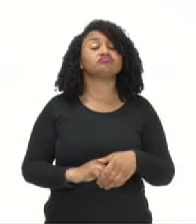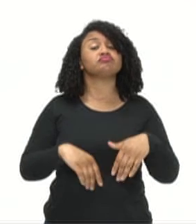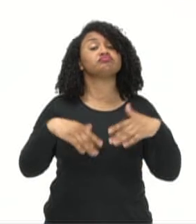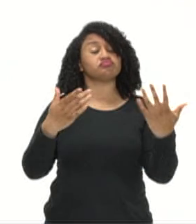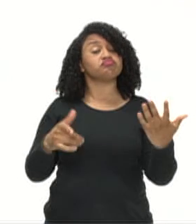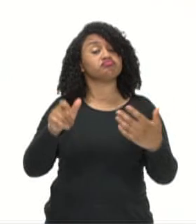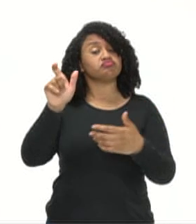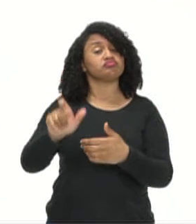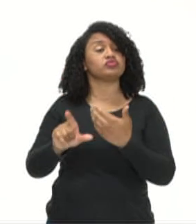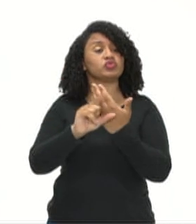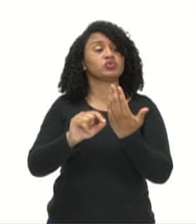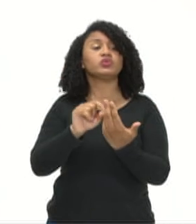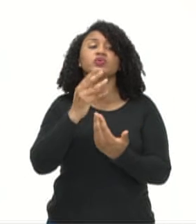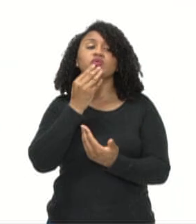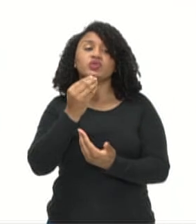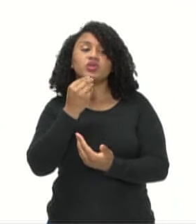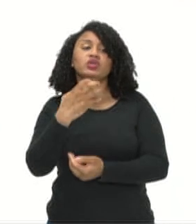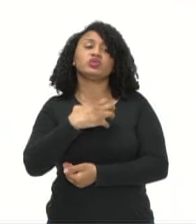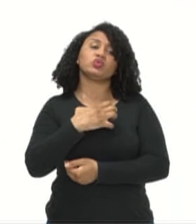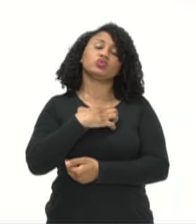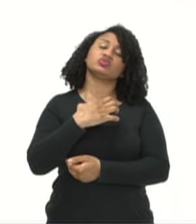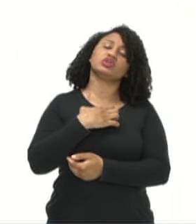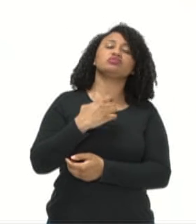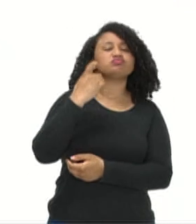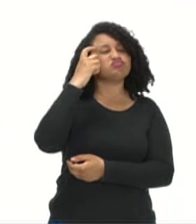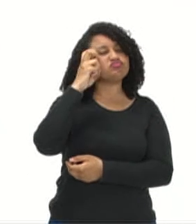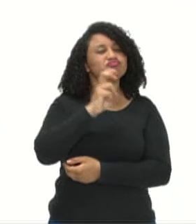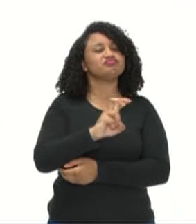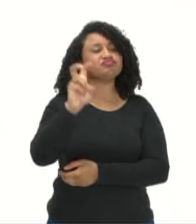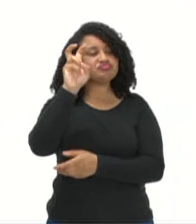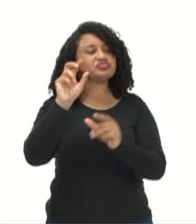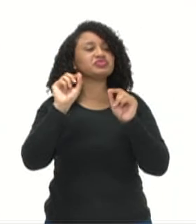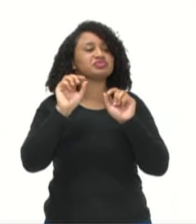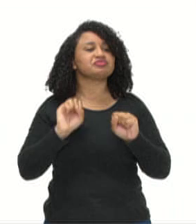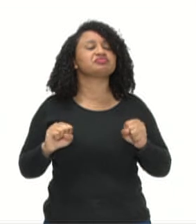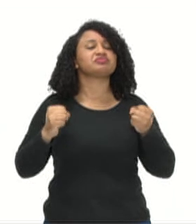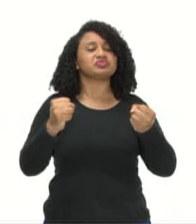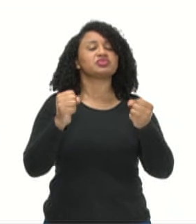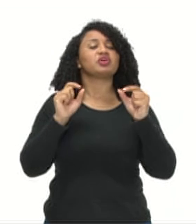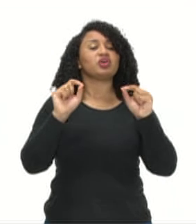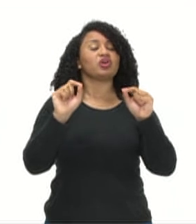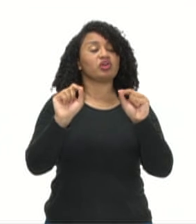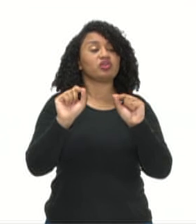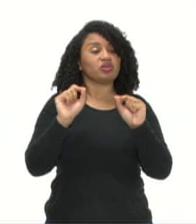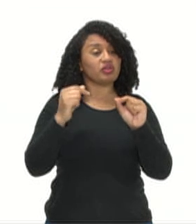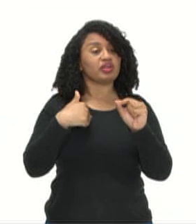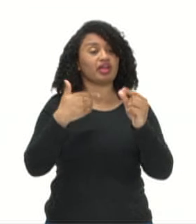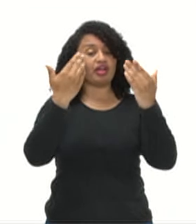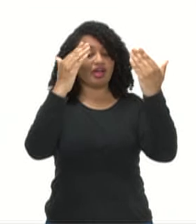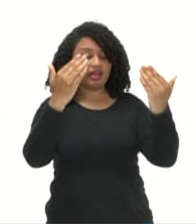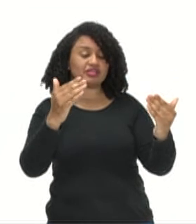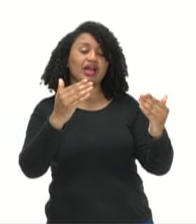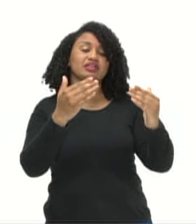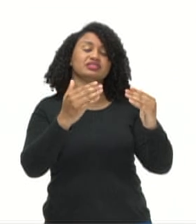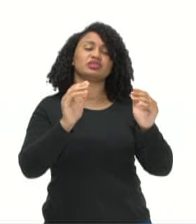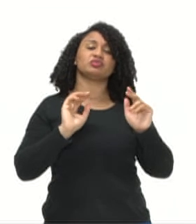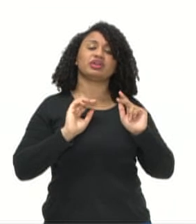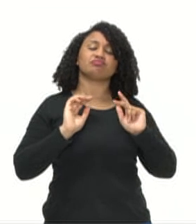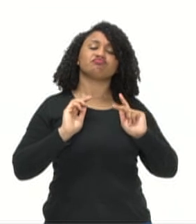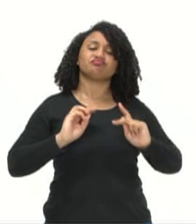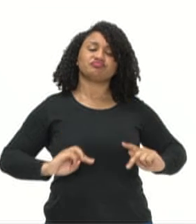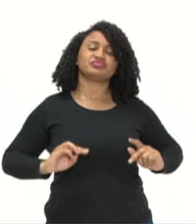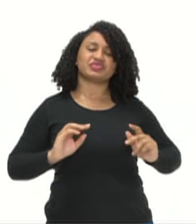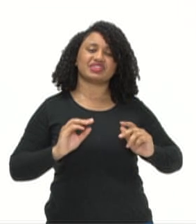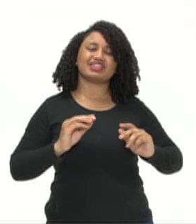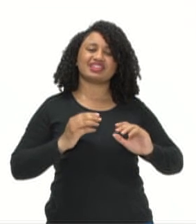Machado de Assis, de uma forma engenhosa, dedica-se quê? A análise do caráter humano através de